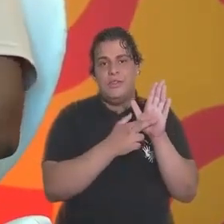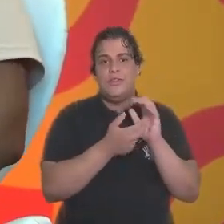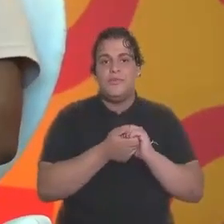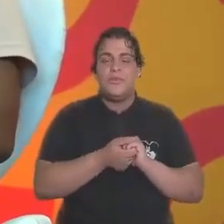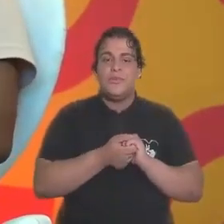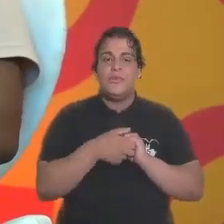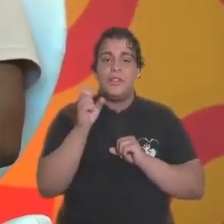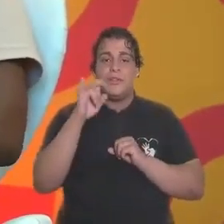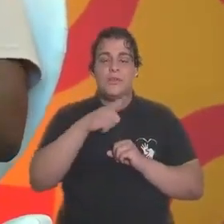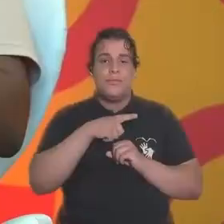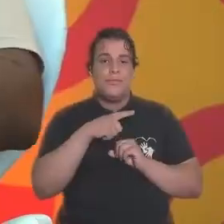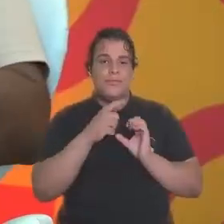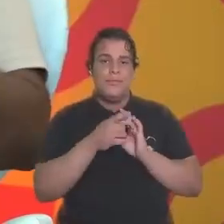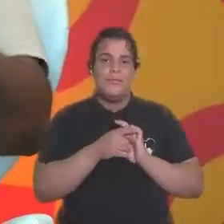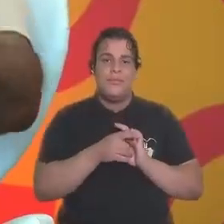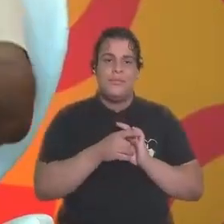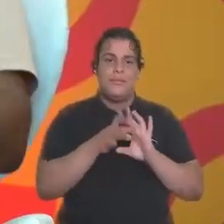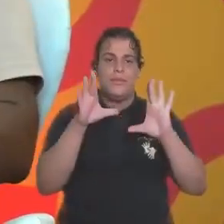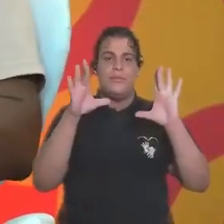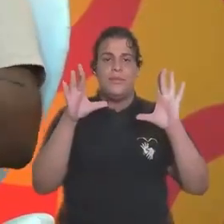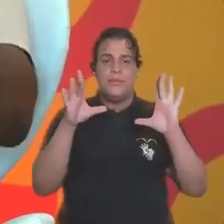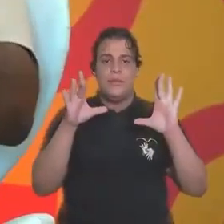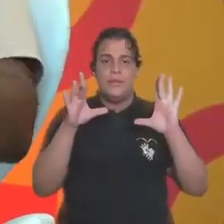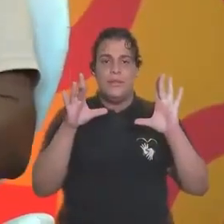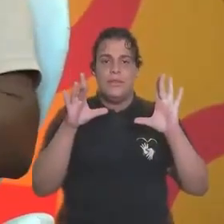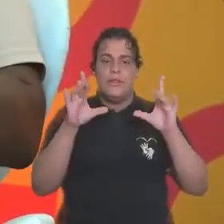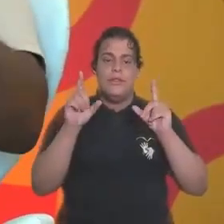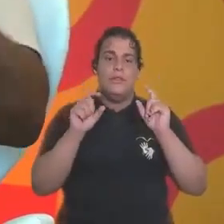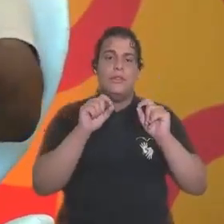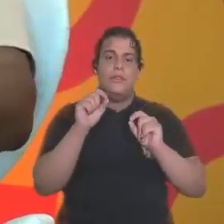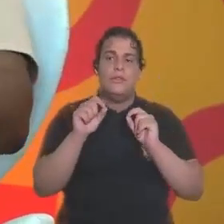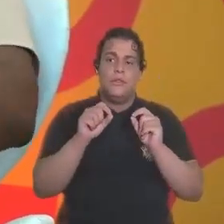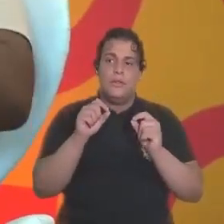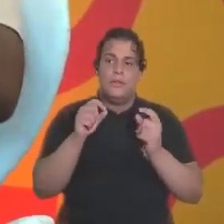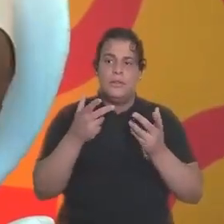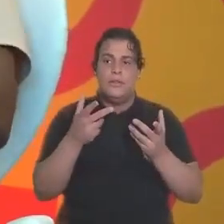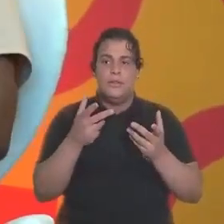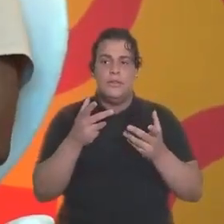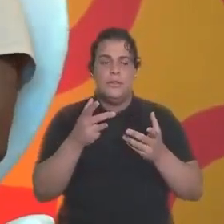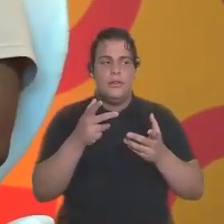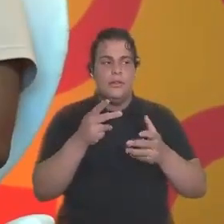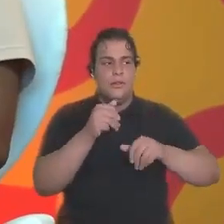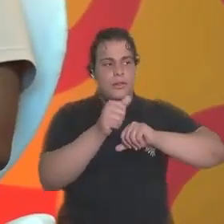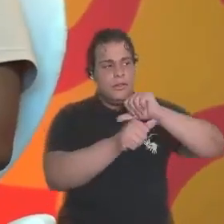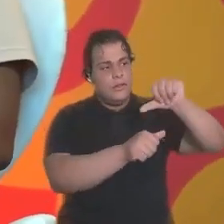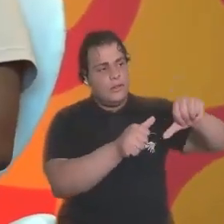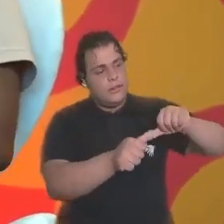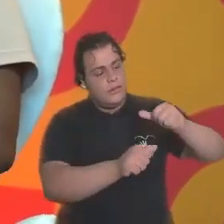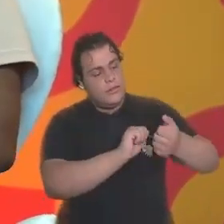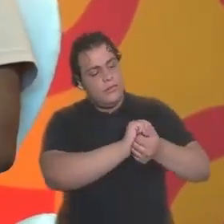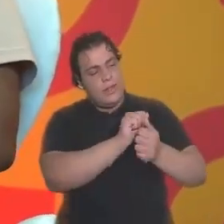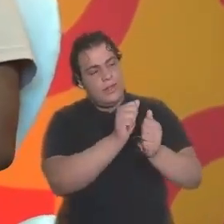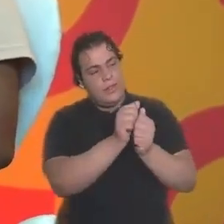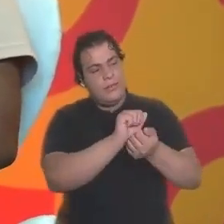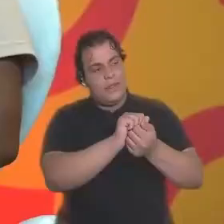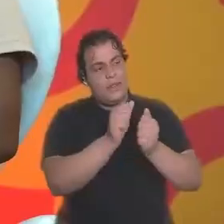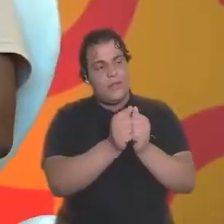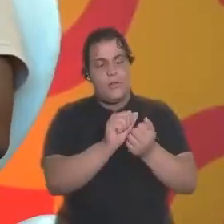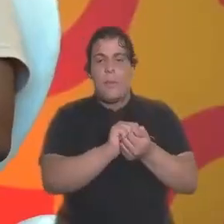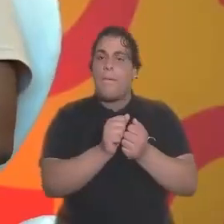quando a gente tem essa liberdade também de encaixar um ponto aqui ou outro ali, é sempre muito